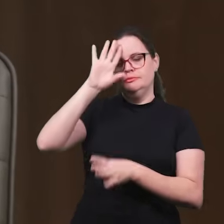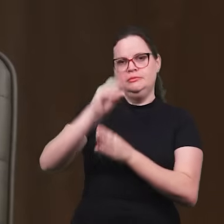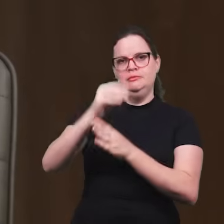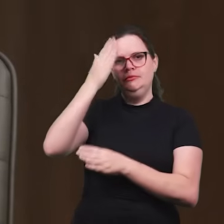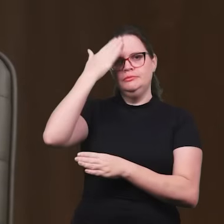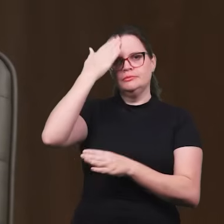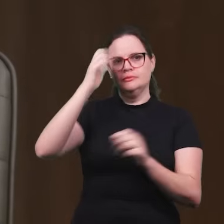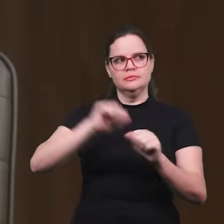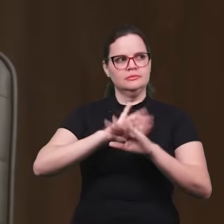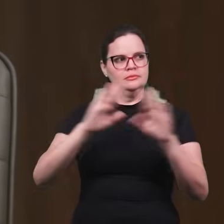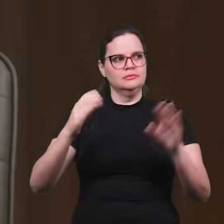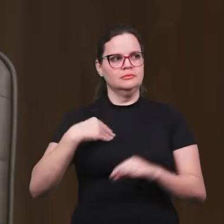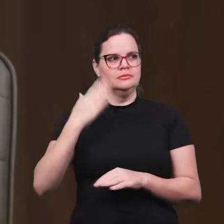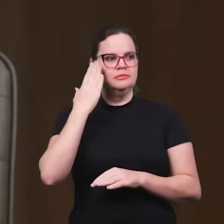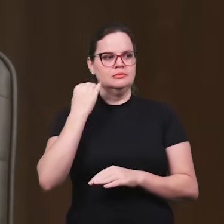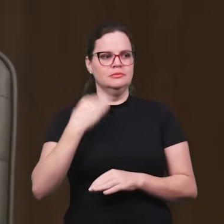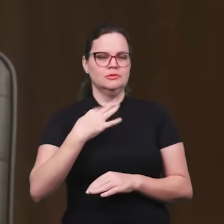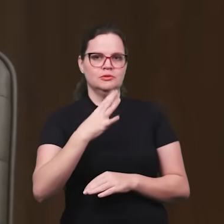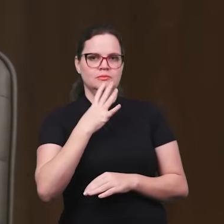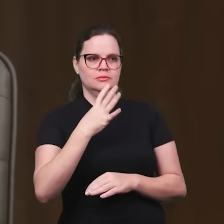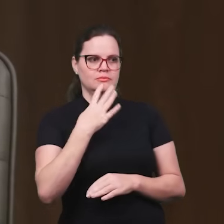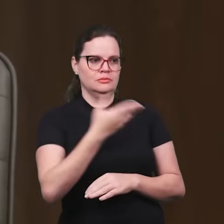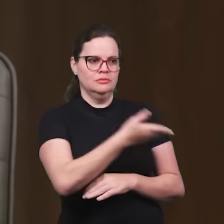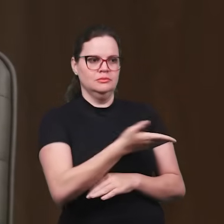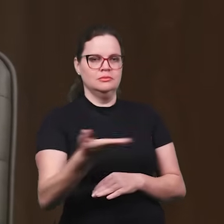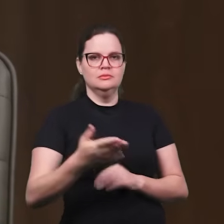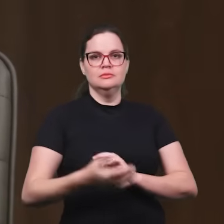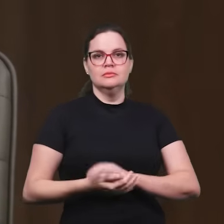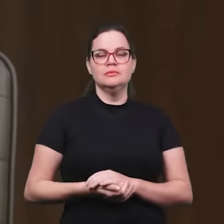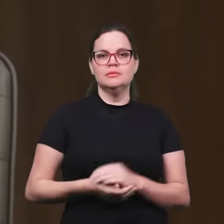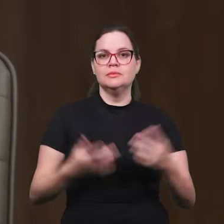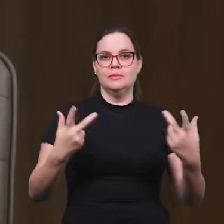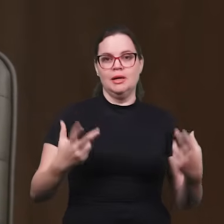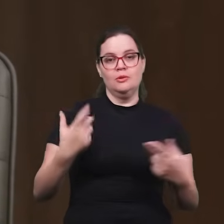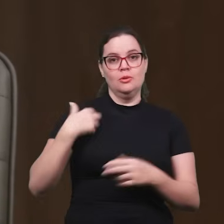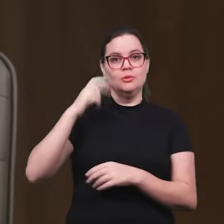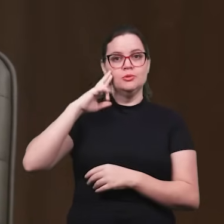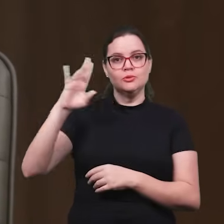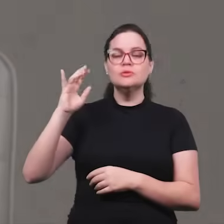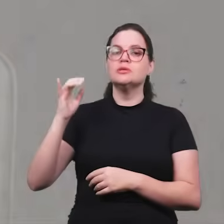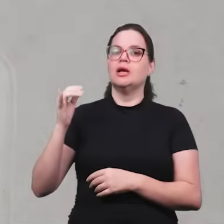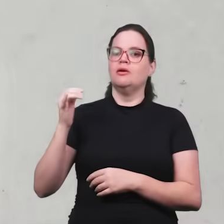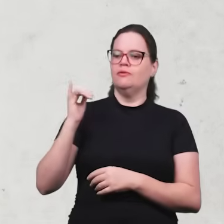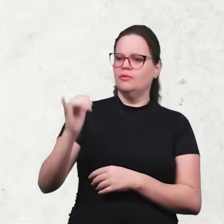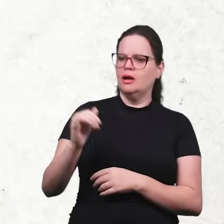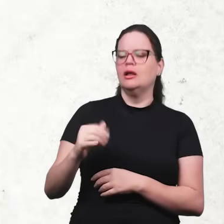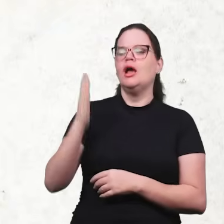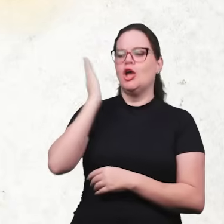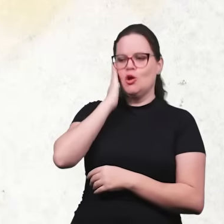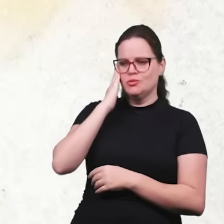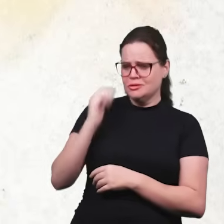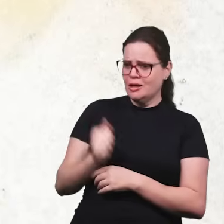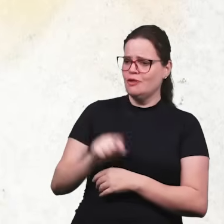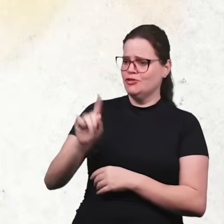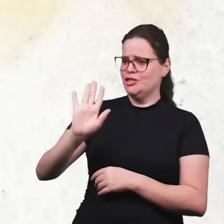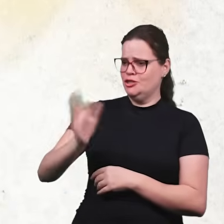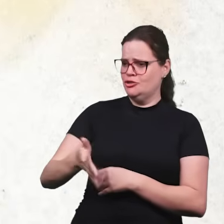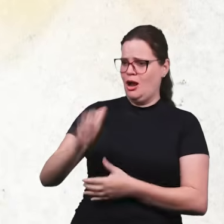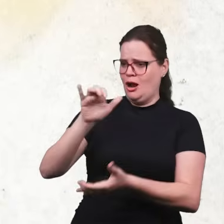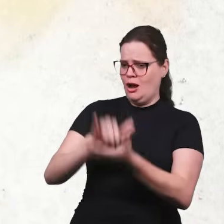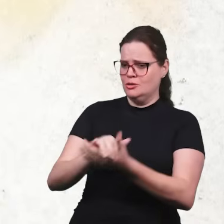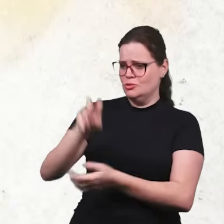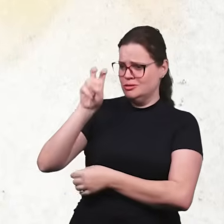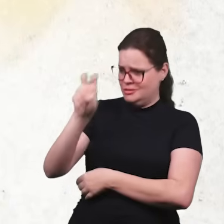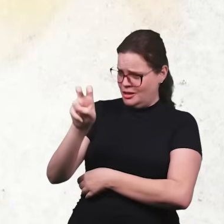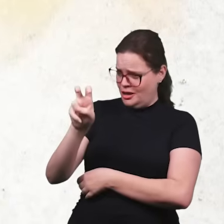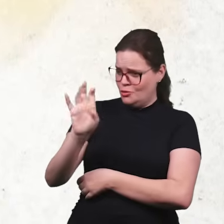conhecê-lo profundamente. Que é quando o Senhor fala, né, no versículo 18, porque tiveste 5 maridos e o que